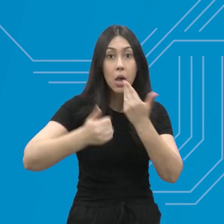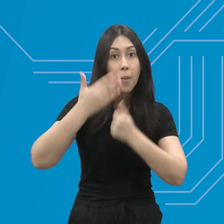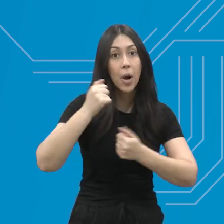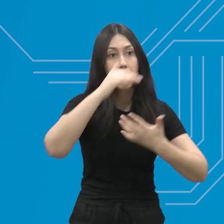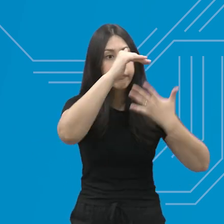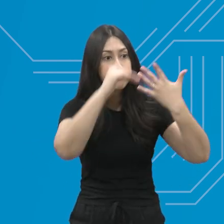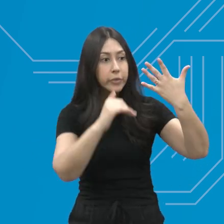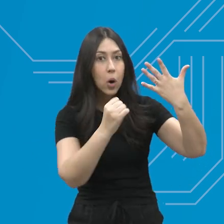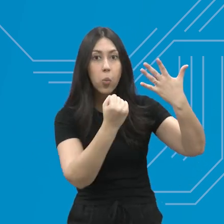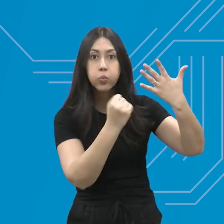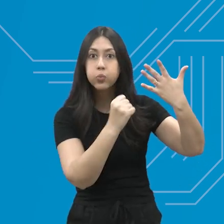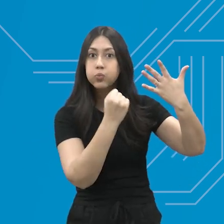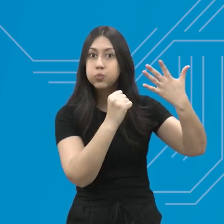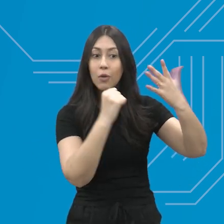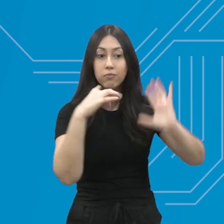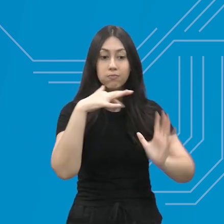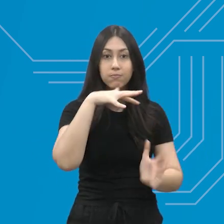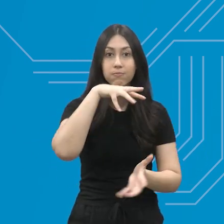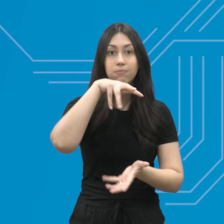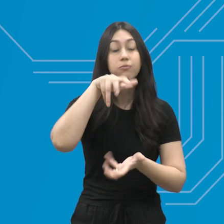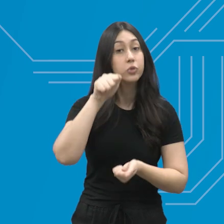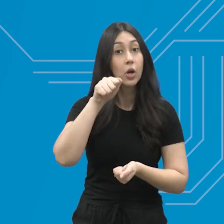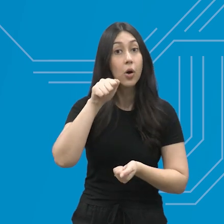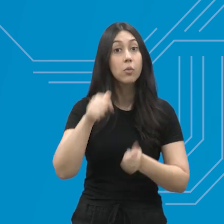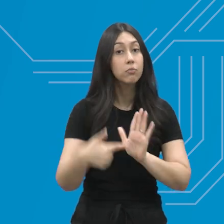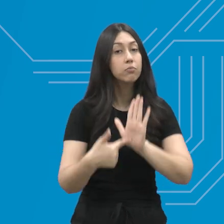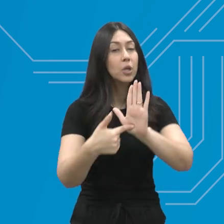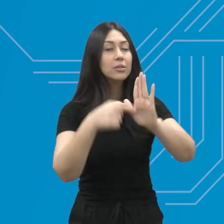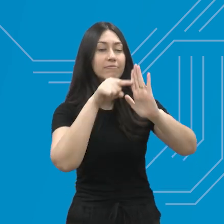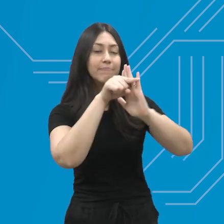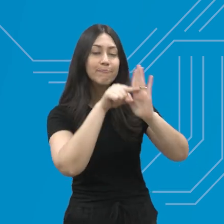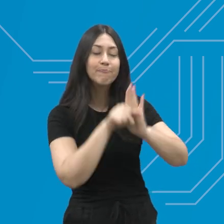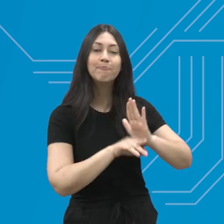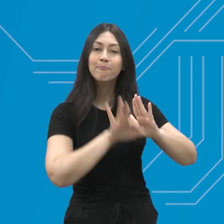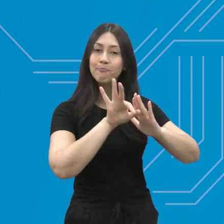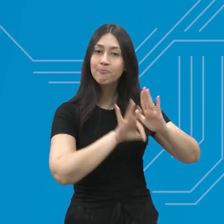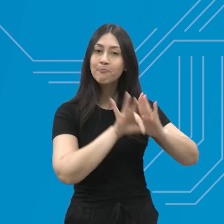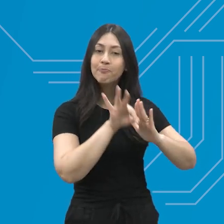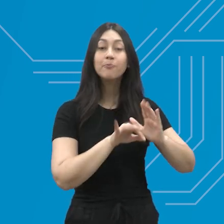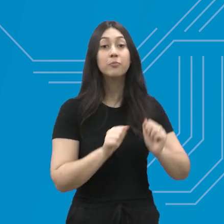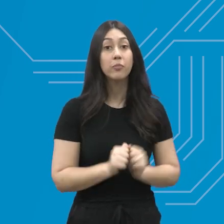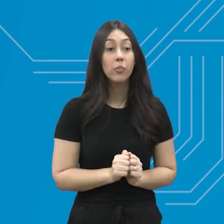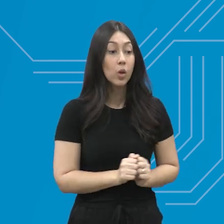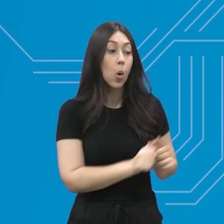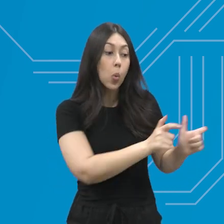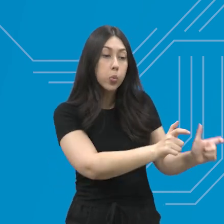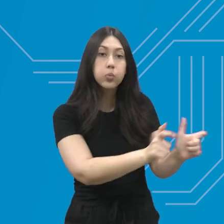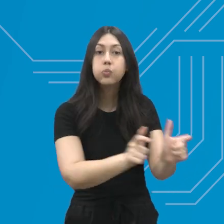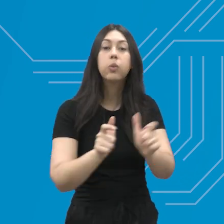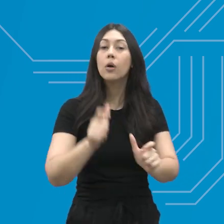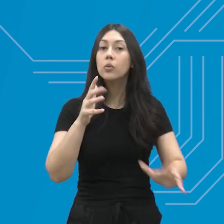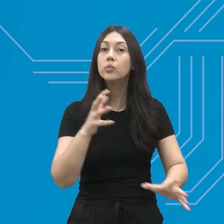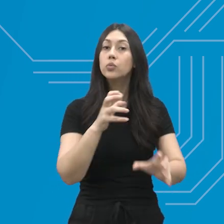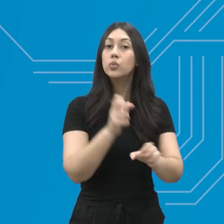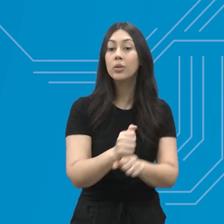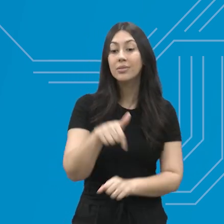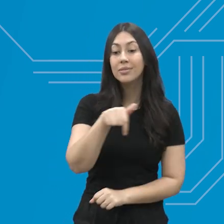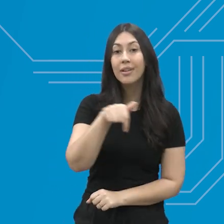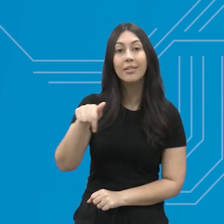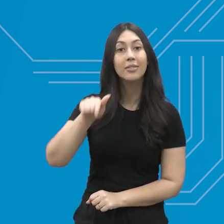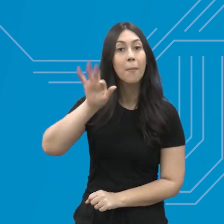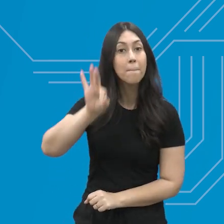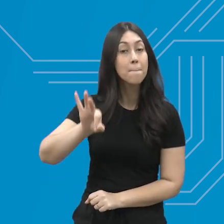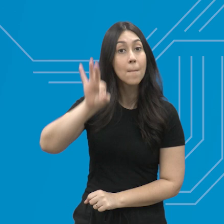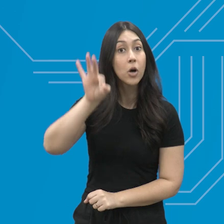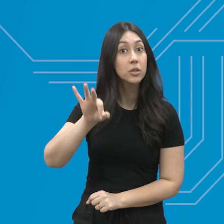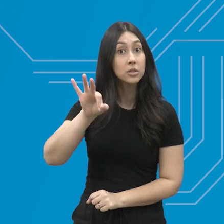maior do mundo. Os dados são de estatísticas do IBGE. Essas propriedades somam 77%